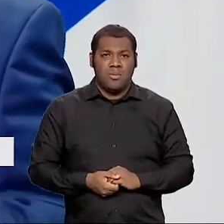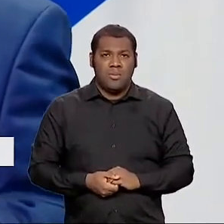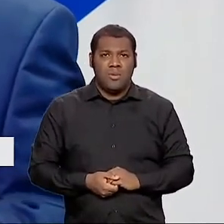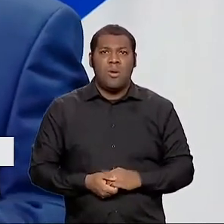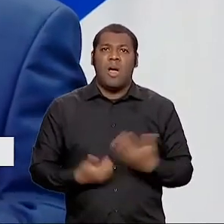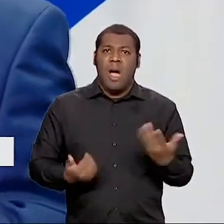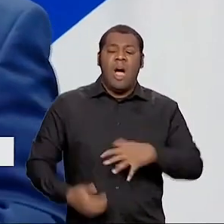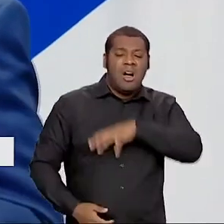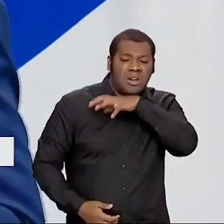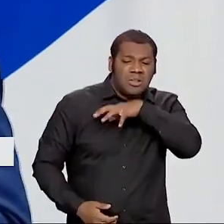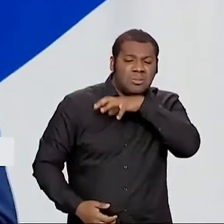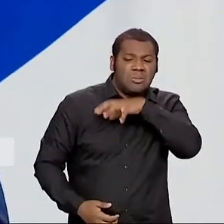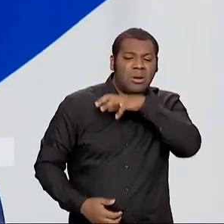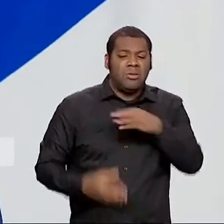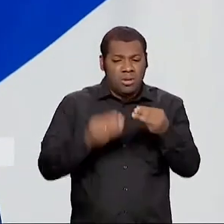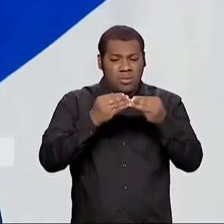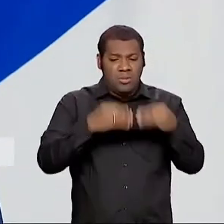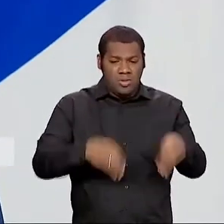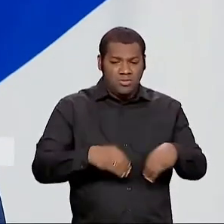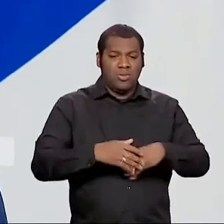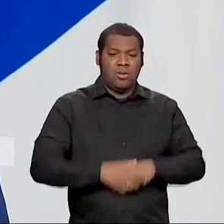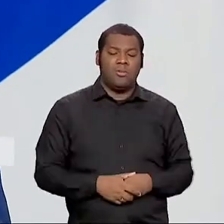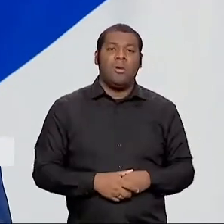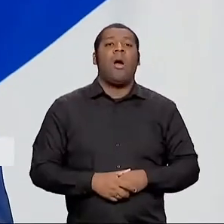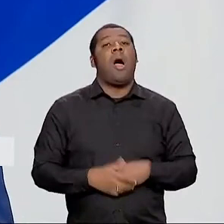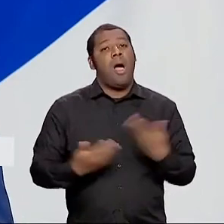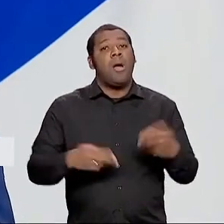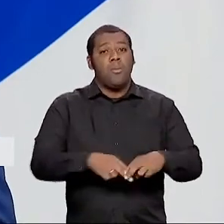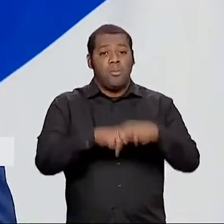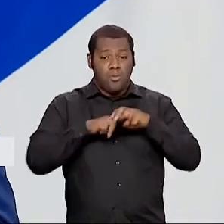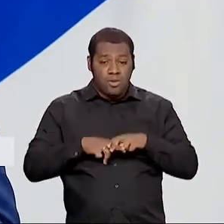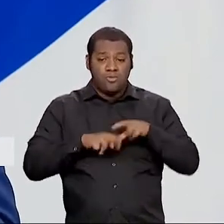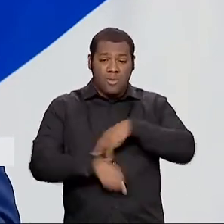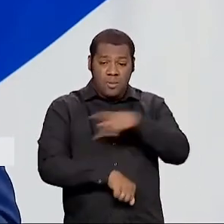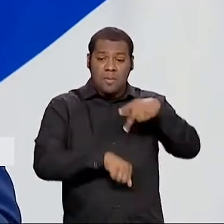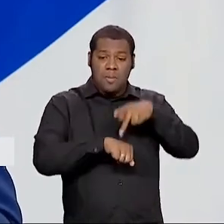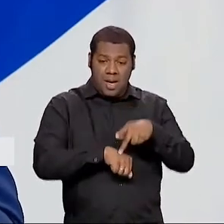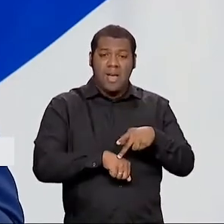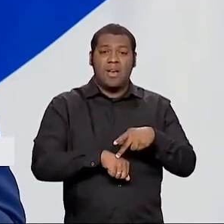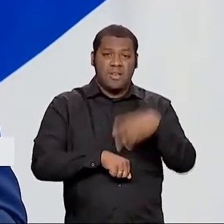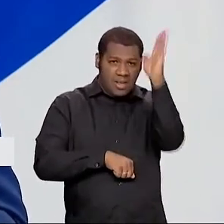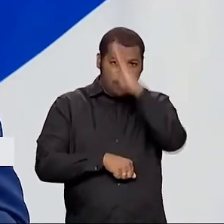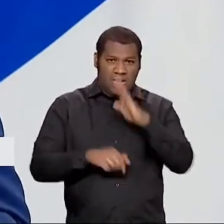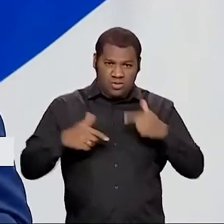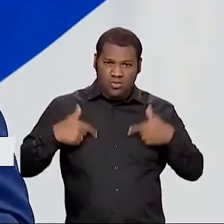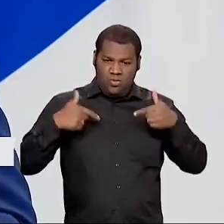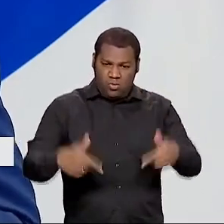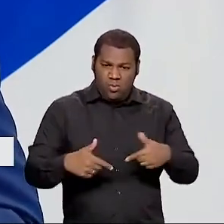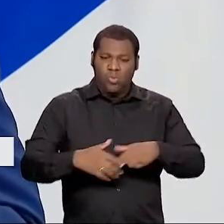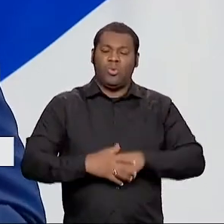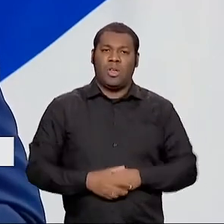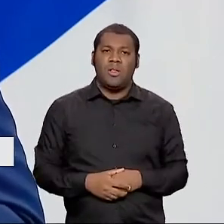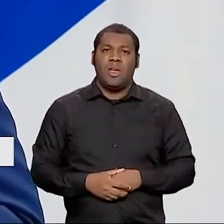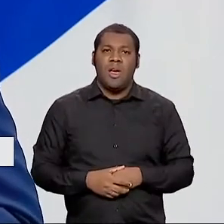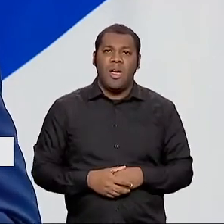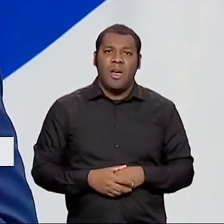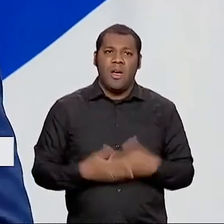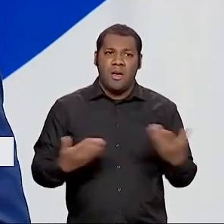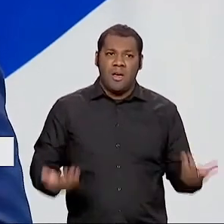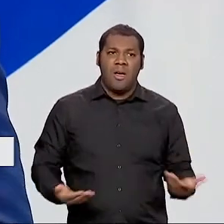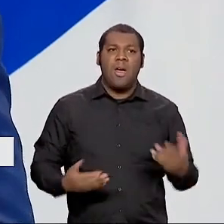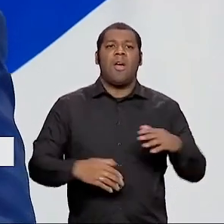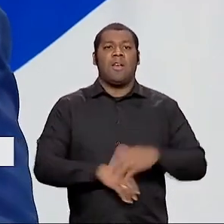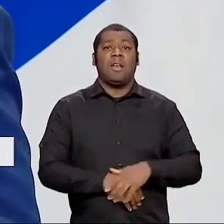E é nesse aspecto que o Brasil aparece com muita força. Não só porque tem a maior reserva florestal, a maior